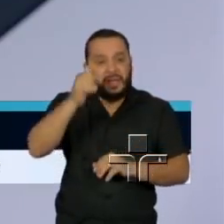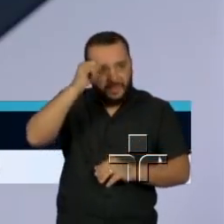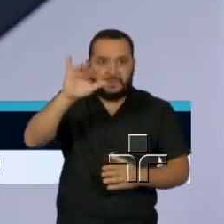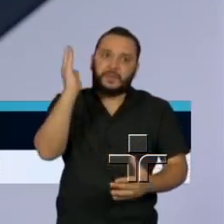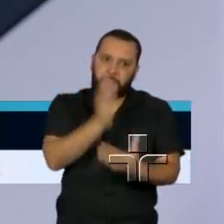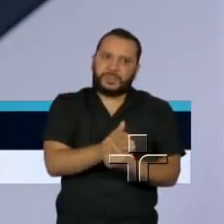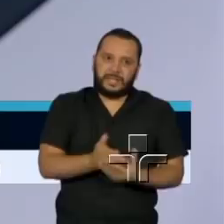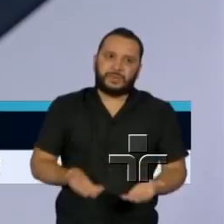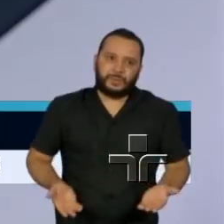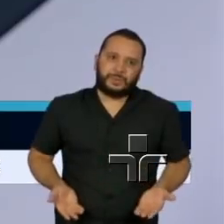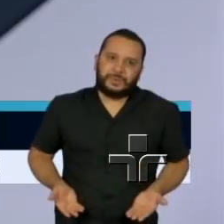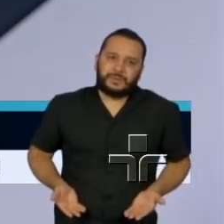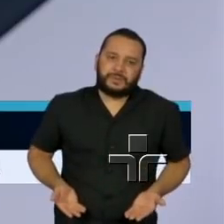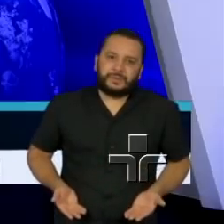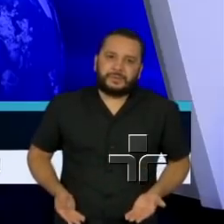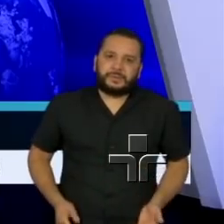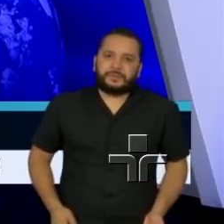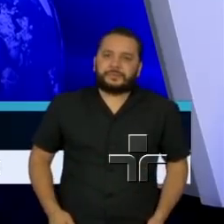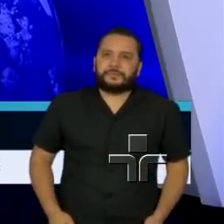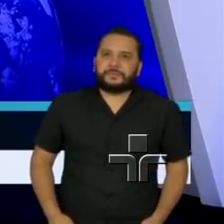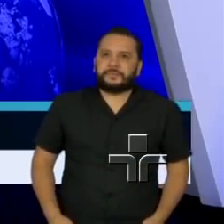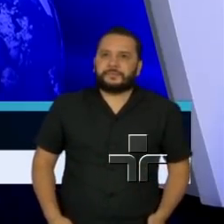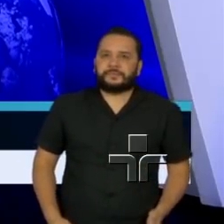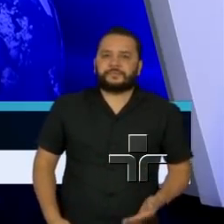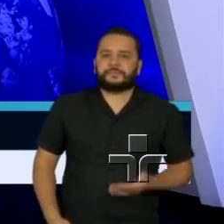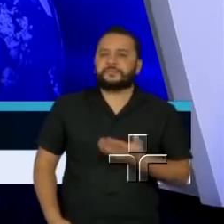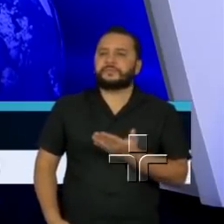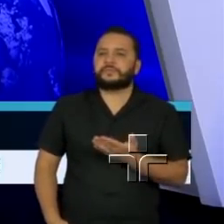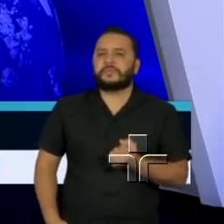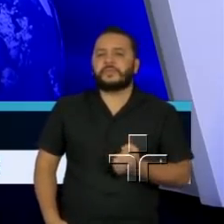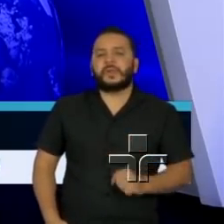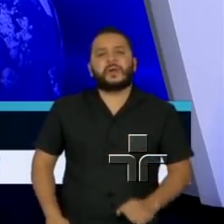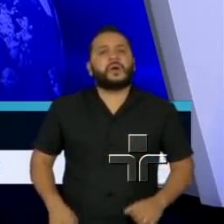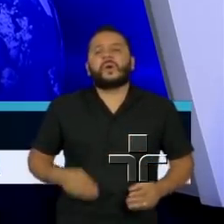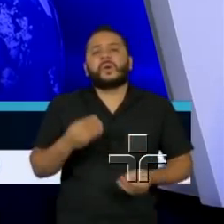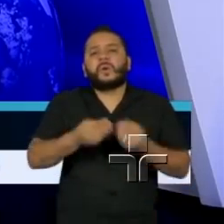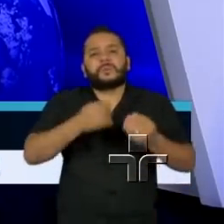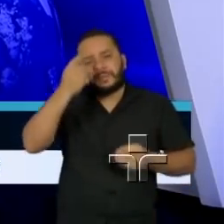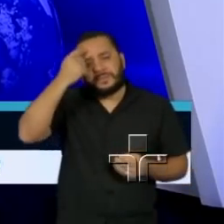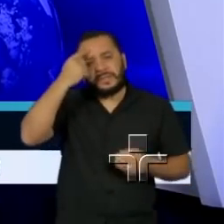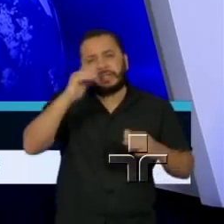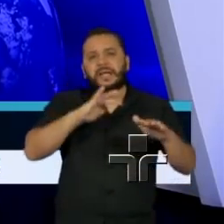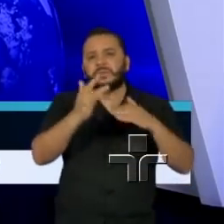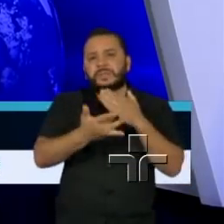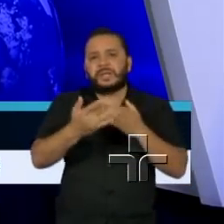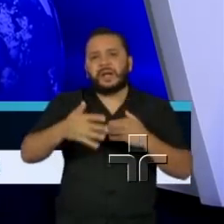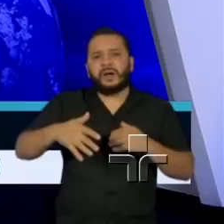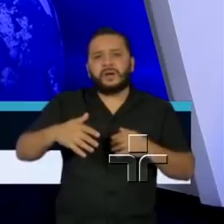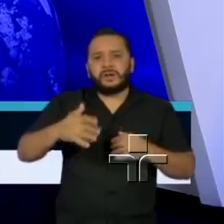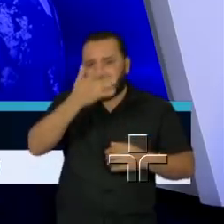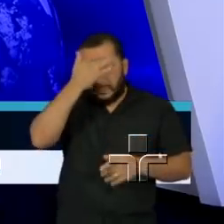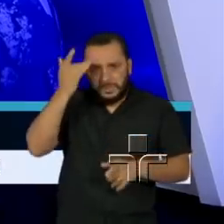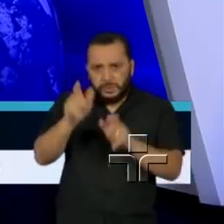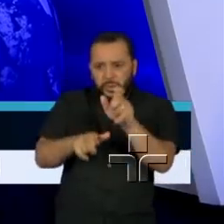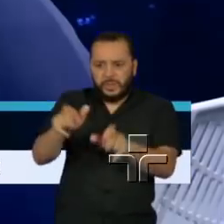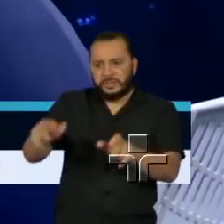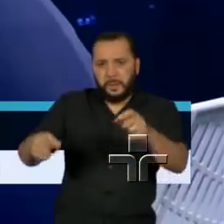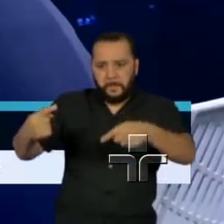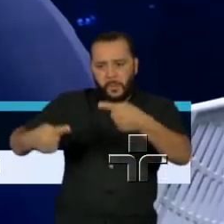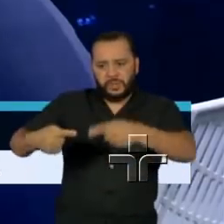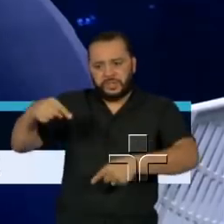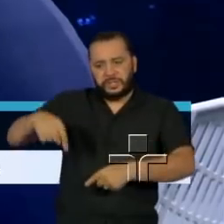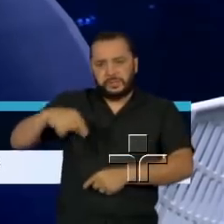processo futuro. Vila, como você vê o uso das redes sociais pelos políticos do Brasil? Será que se tivéssemos um